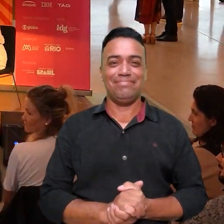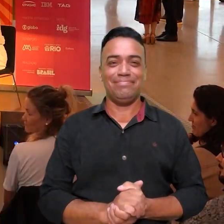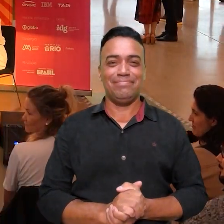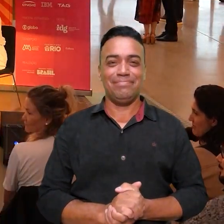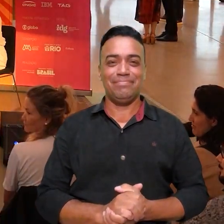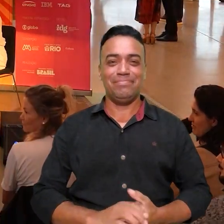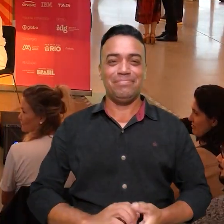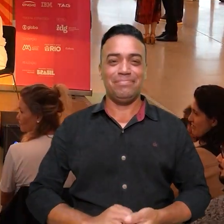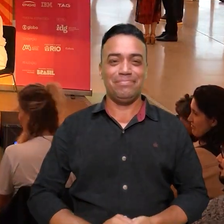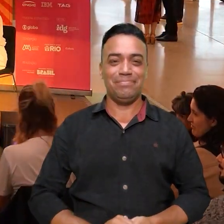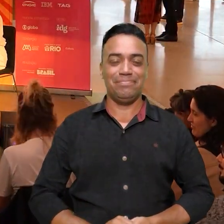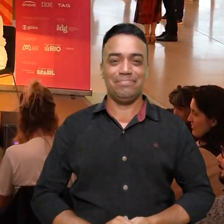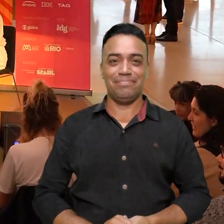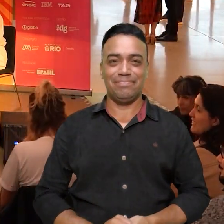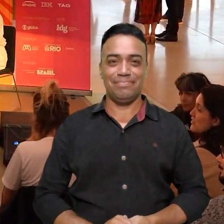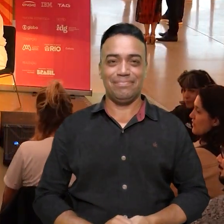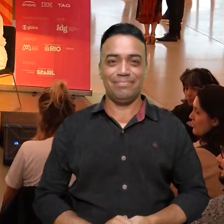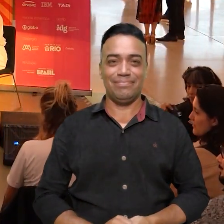Microfone.